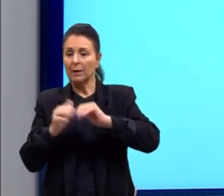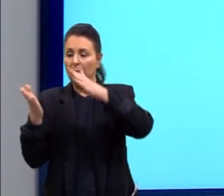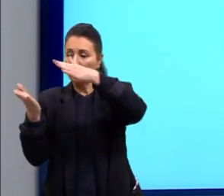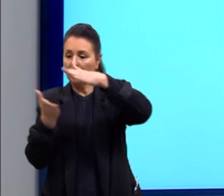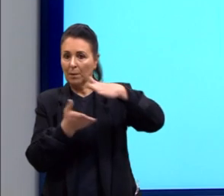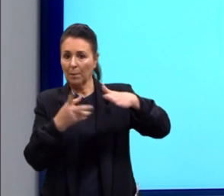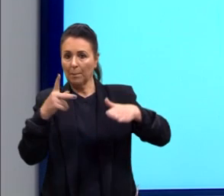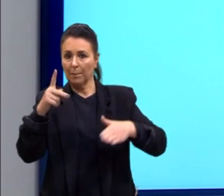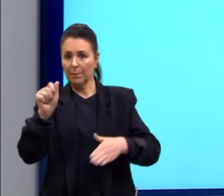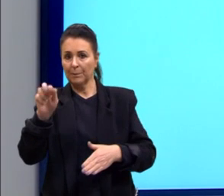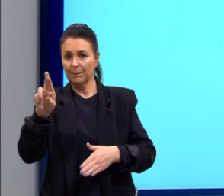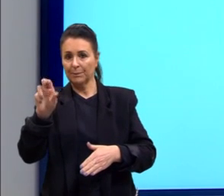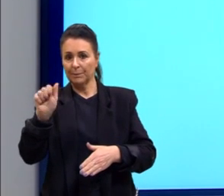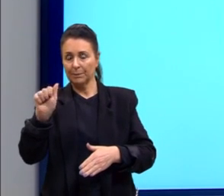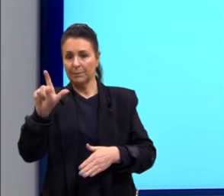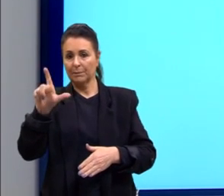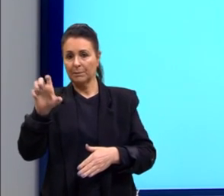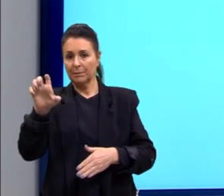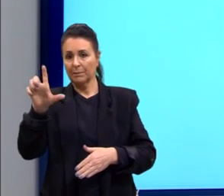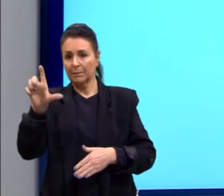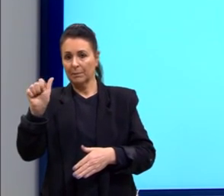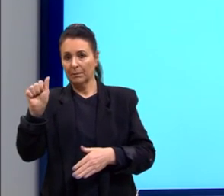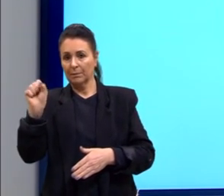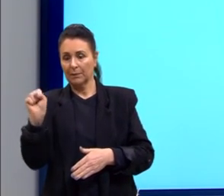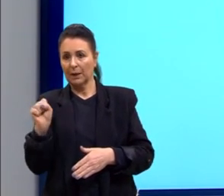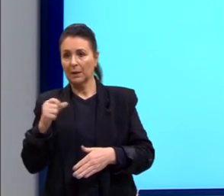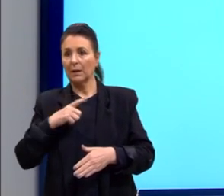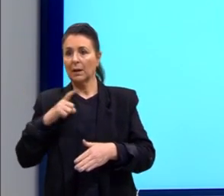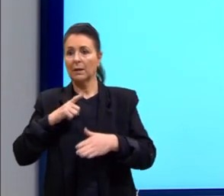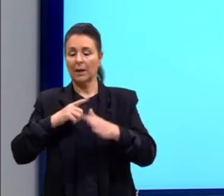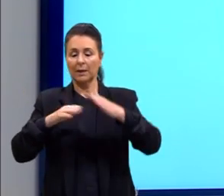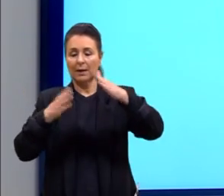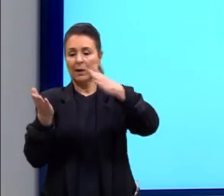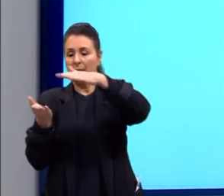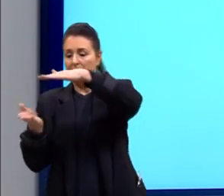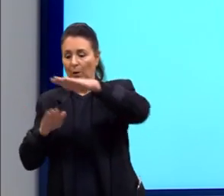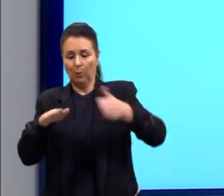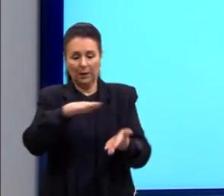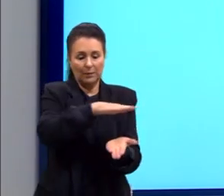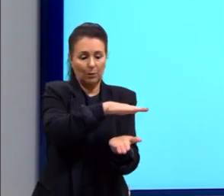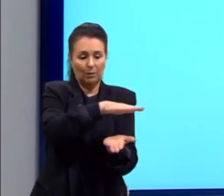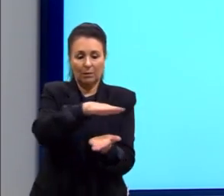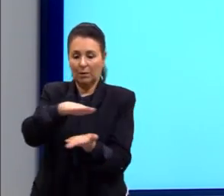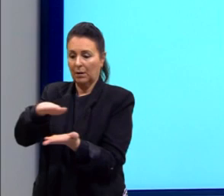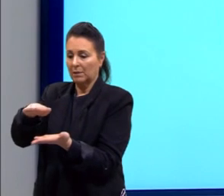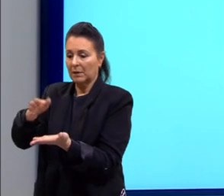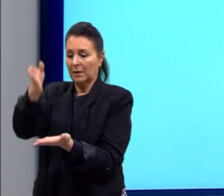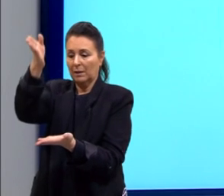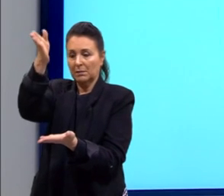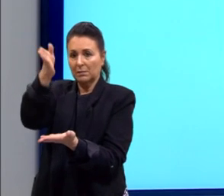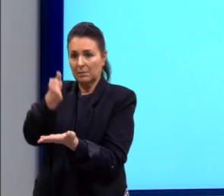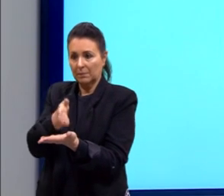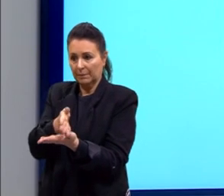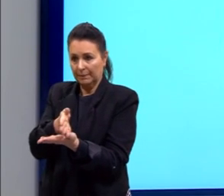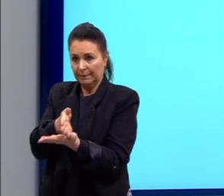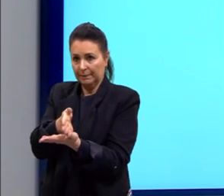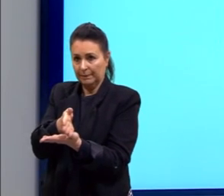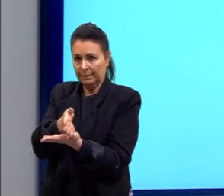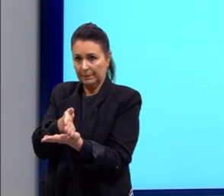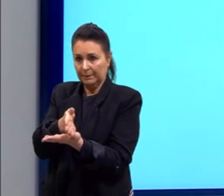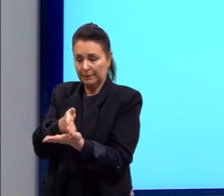paralelas nós temos as retas transversais que é tema que nós estudamos também